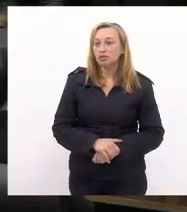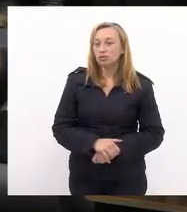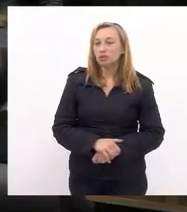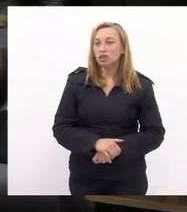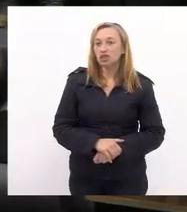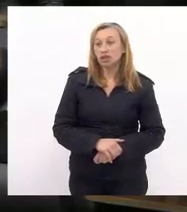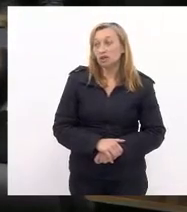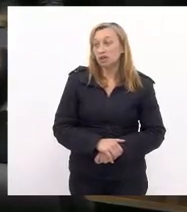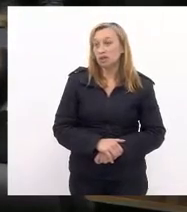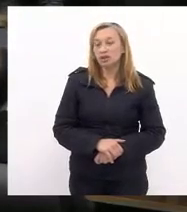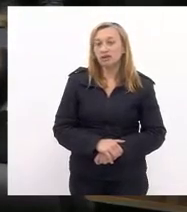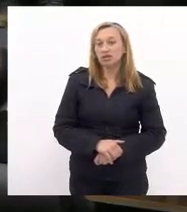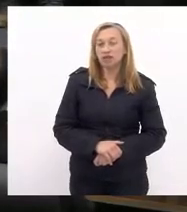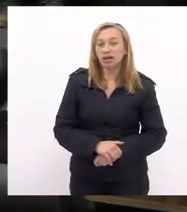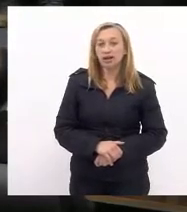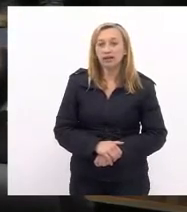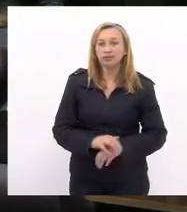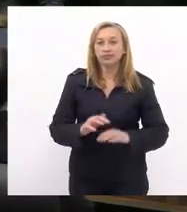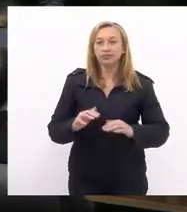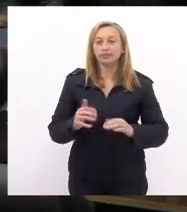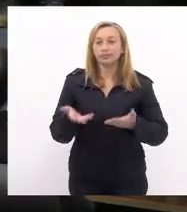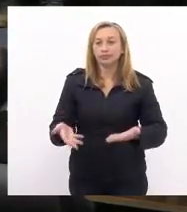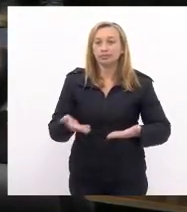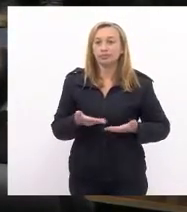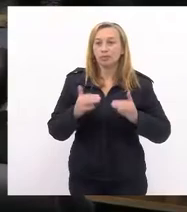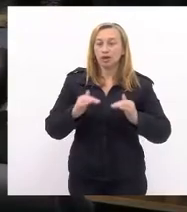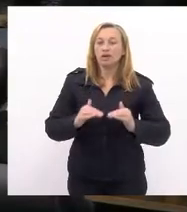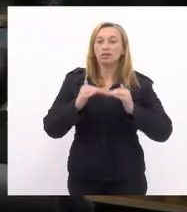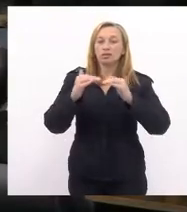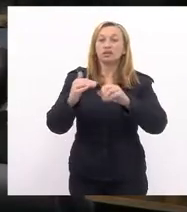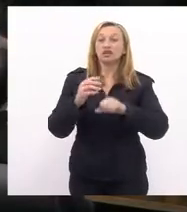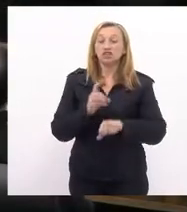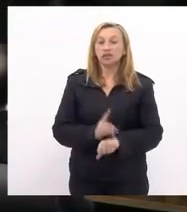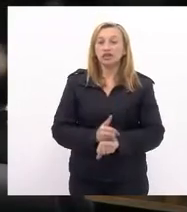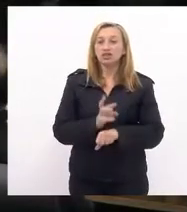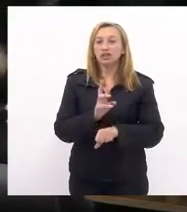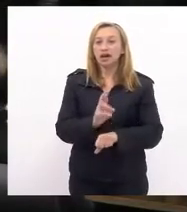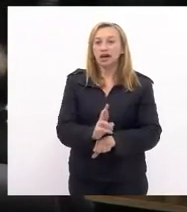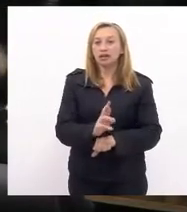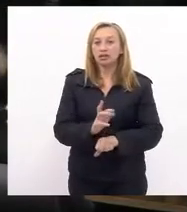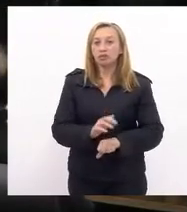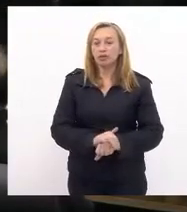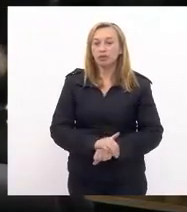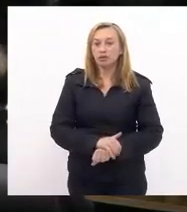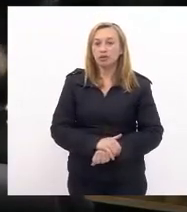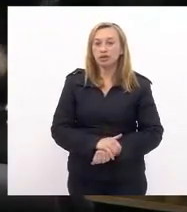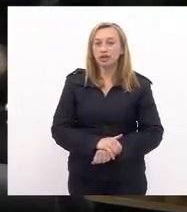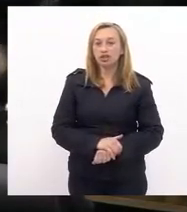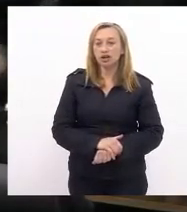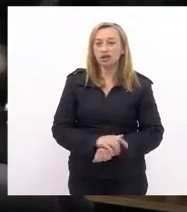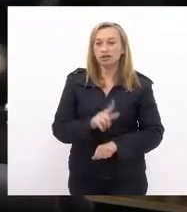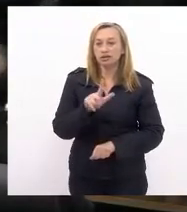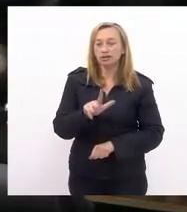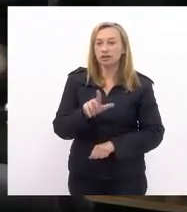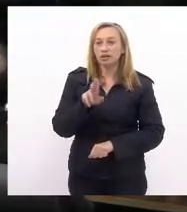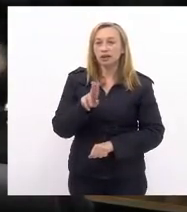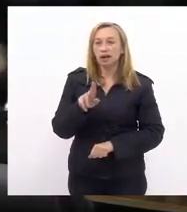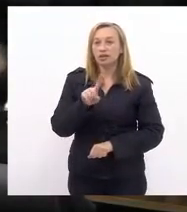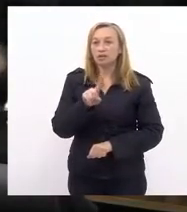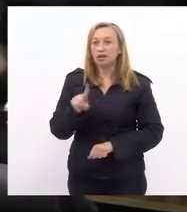Tenho a honra de chamar o excelentíssimo doutor Luiz Fernando da Silva.